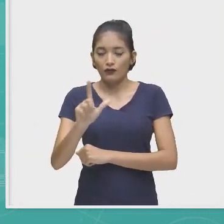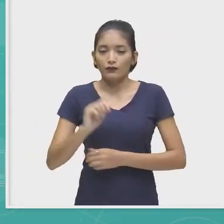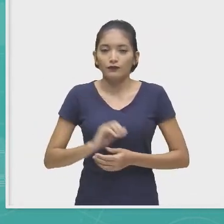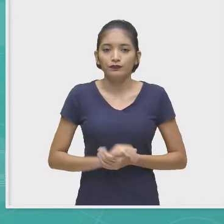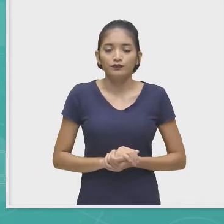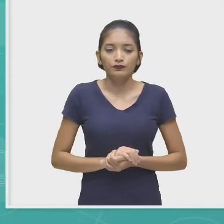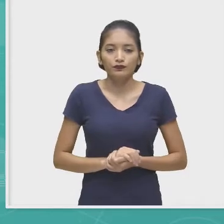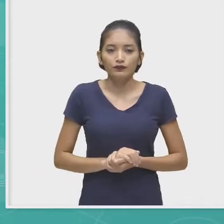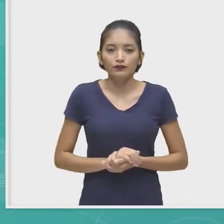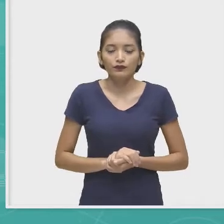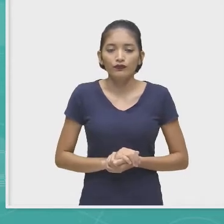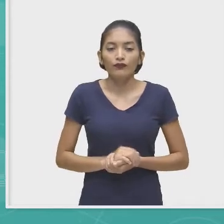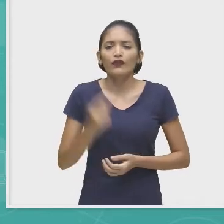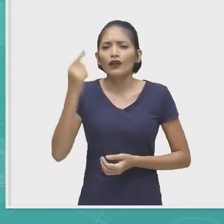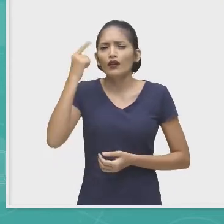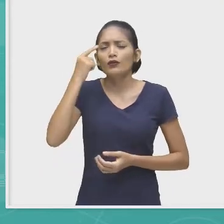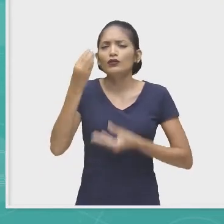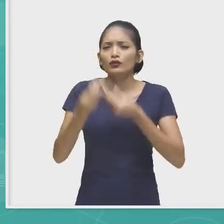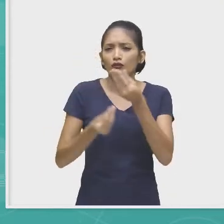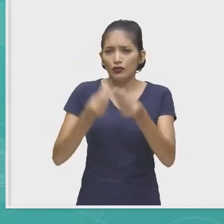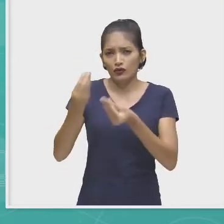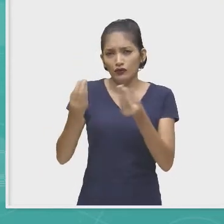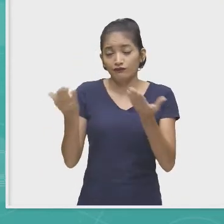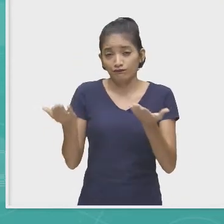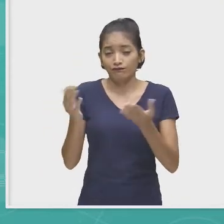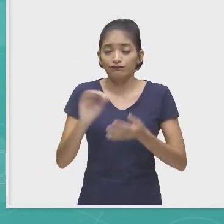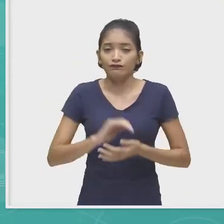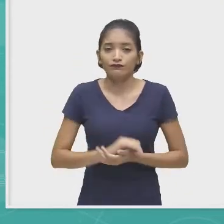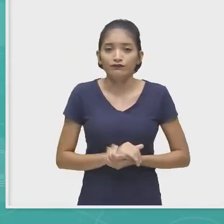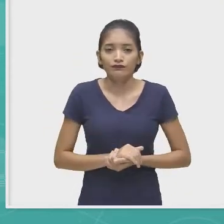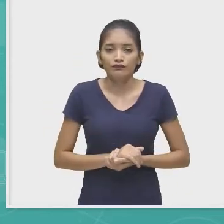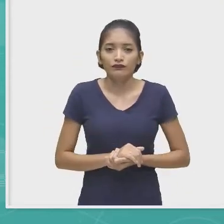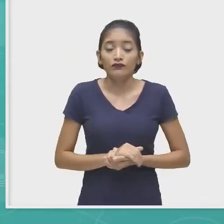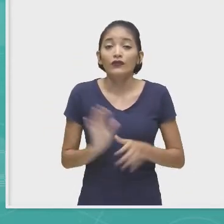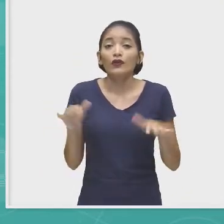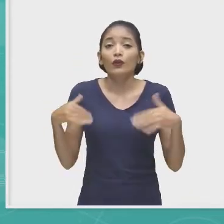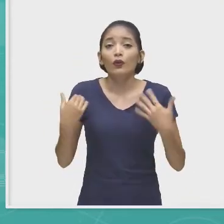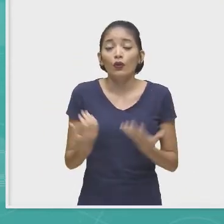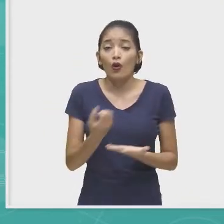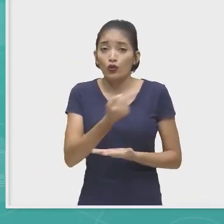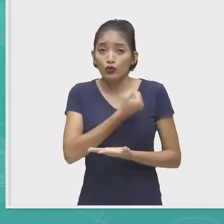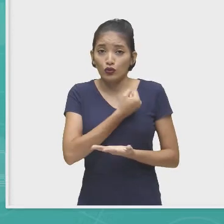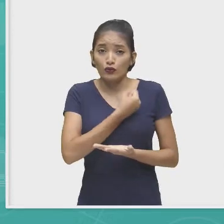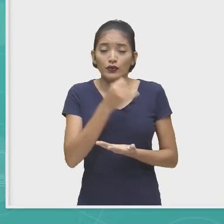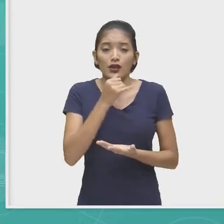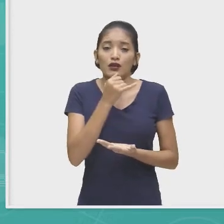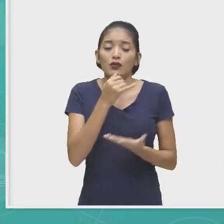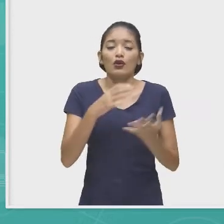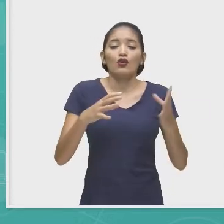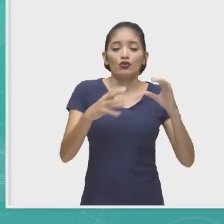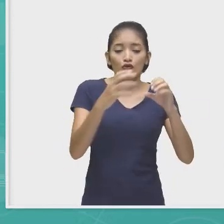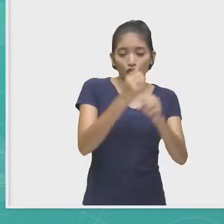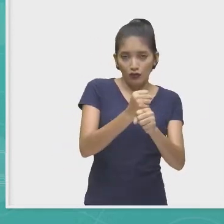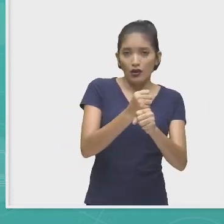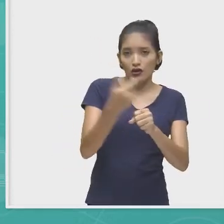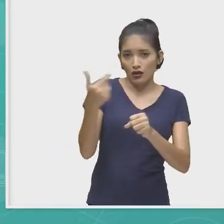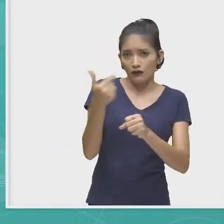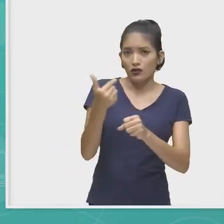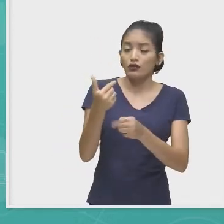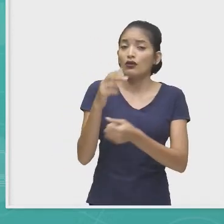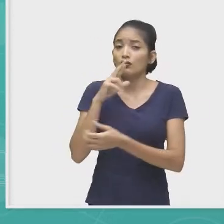Então, devemos pensar da seguinte forma: que número somado a 22 dará